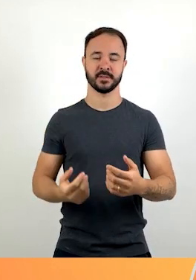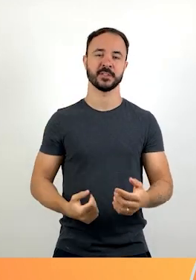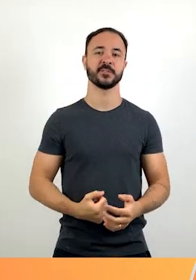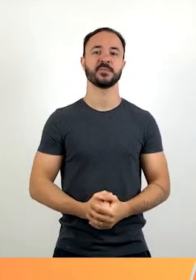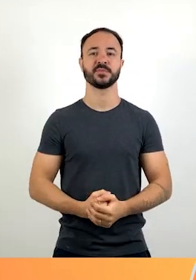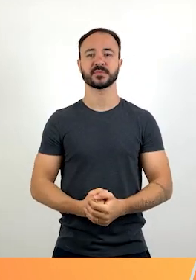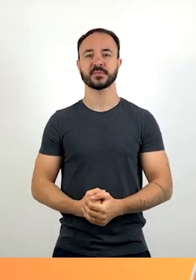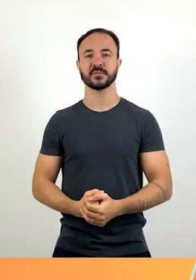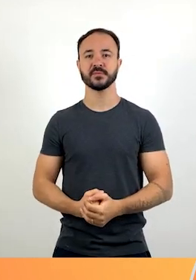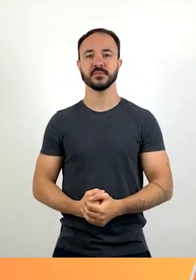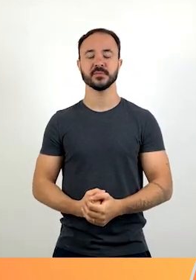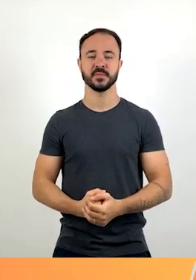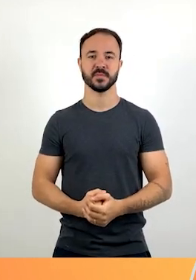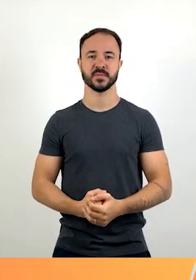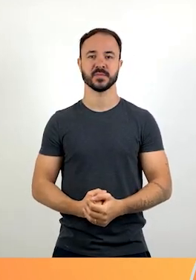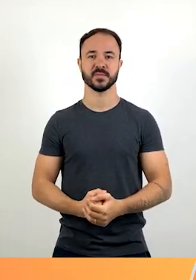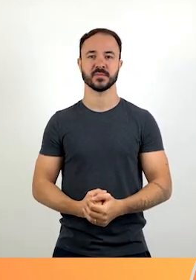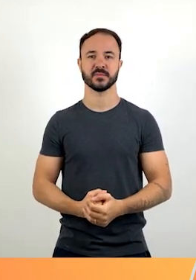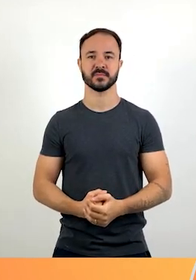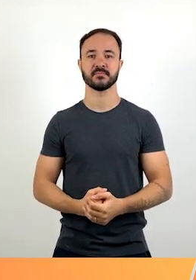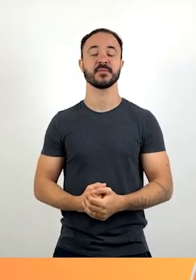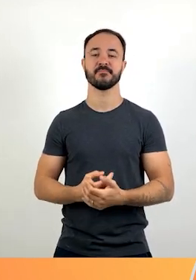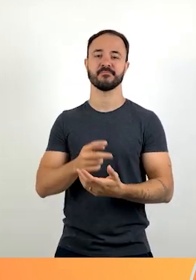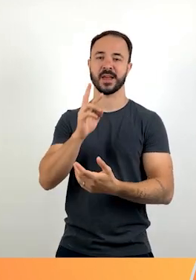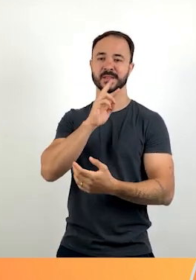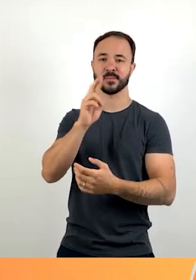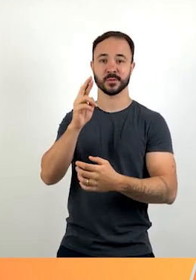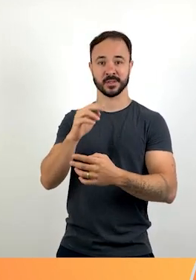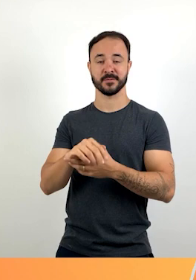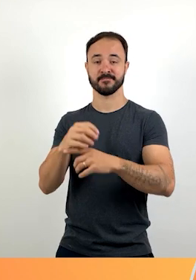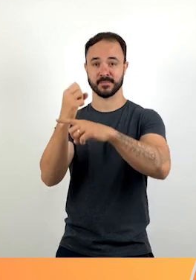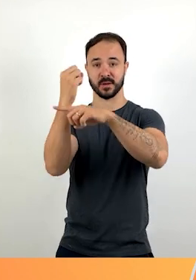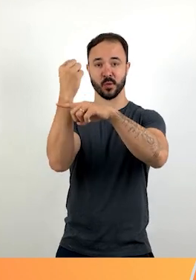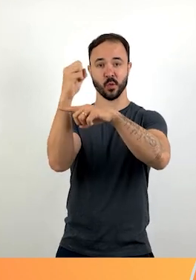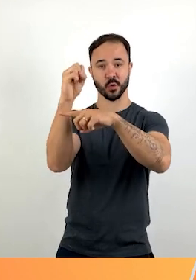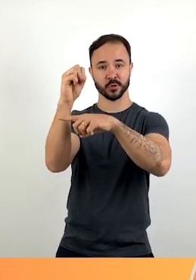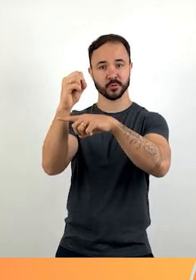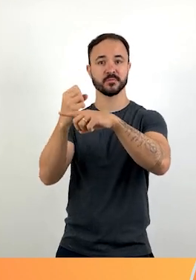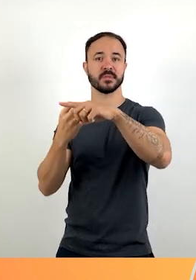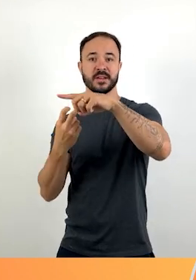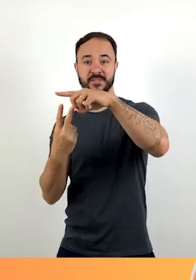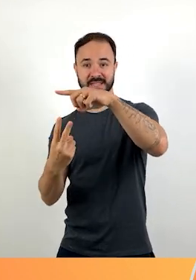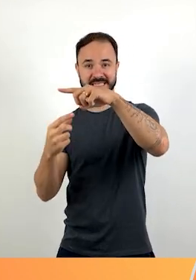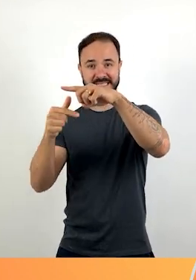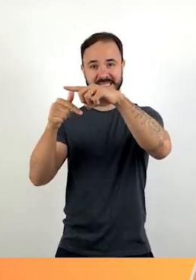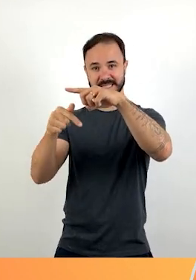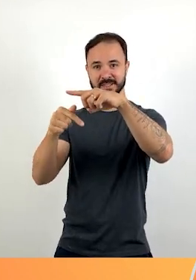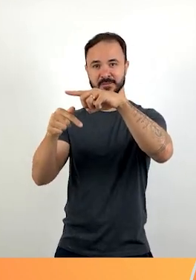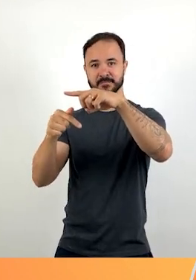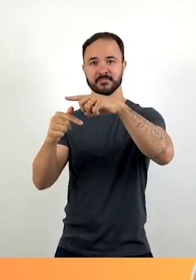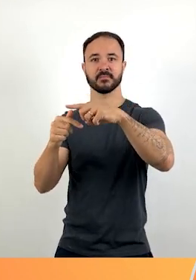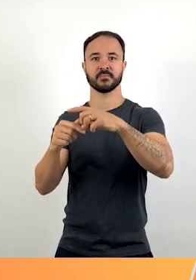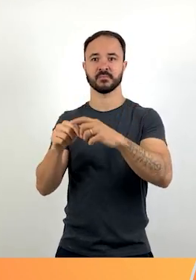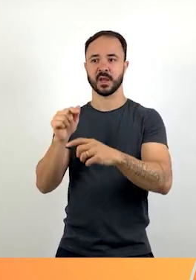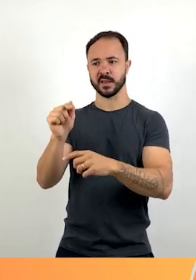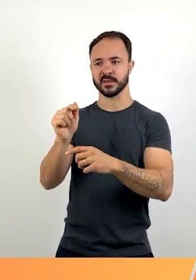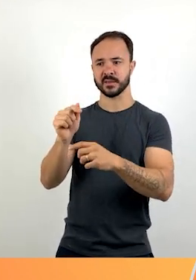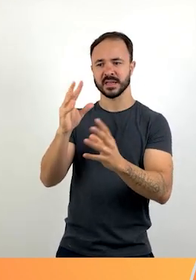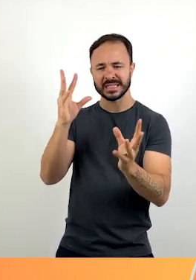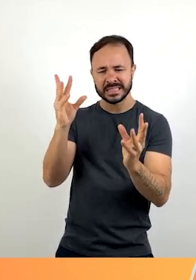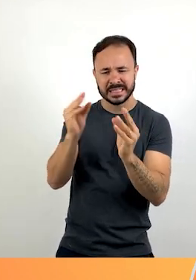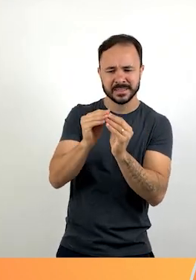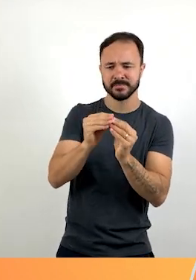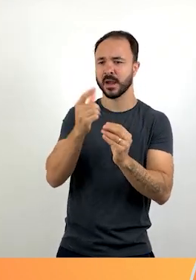9 vezes 3 é 27. Nós temos aqui 8 sobre 27, né? Não dá para